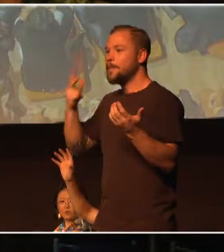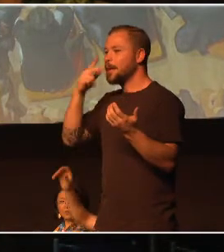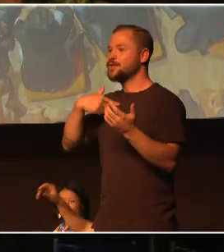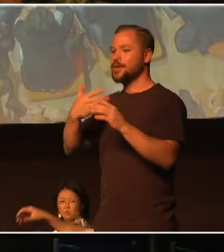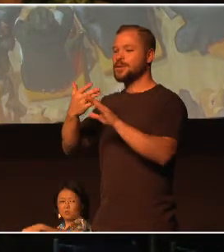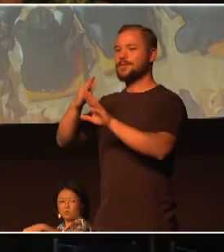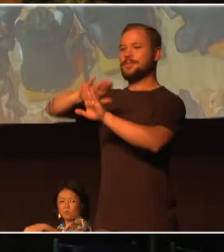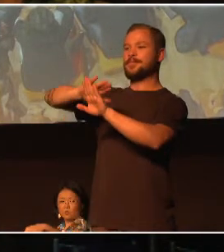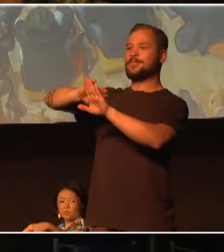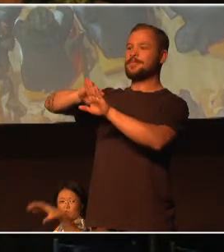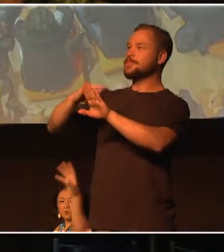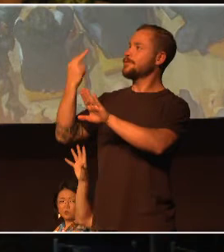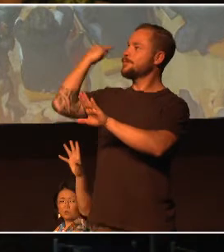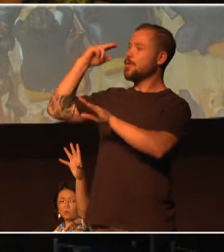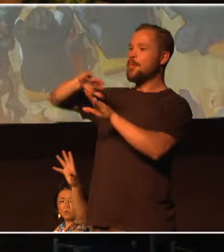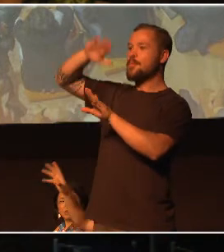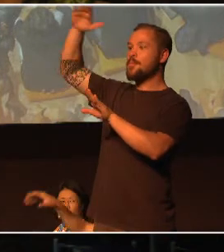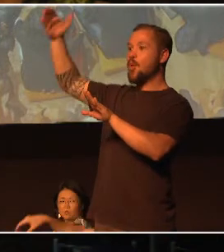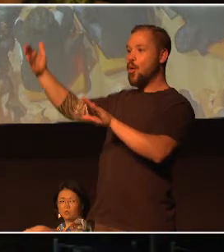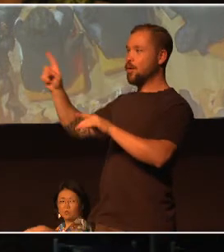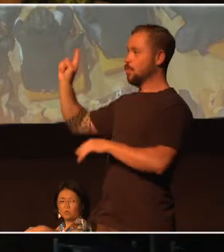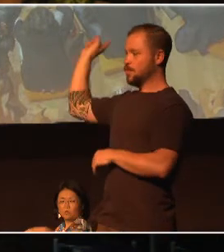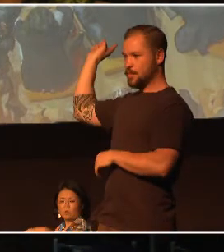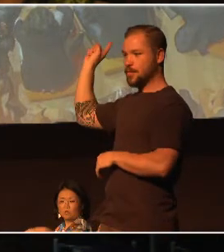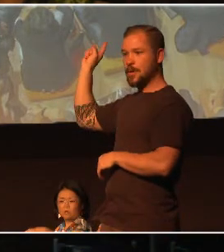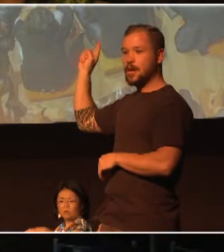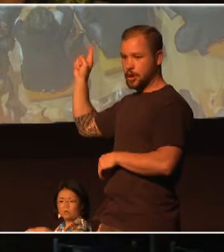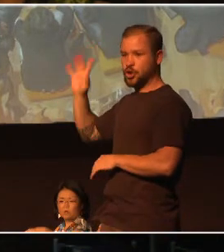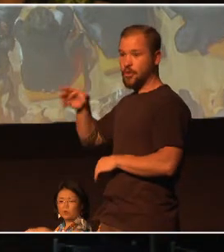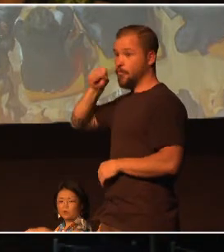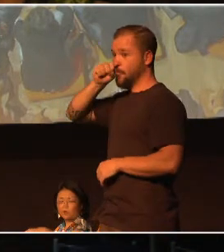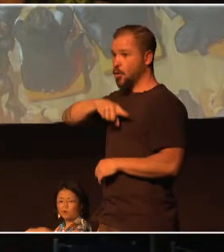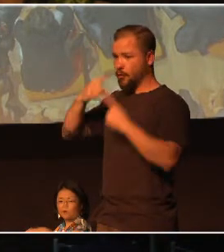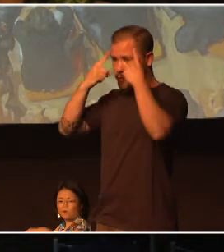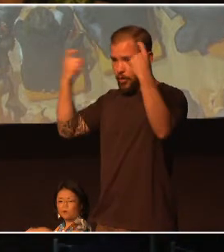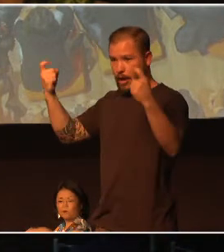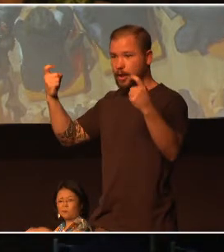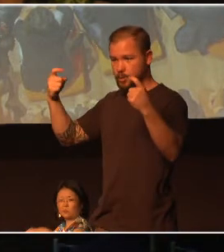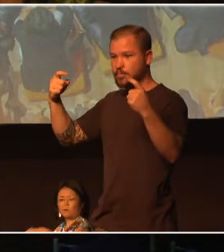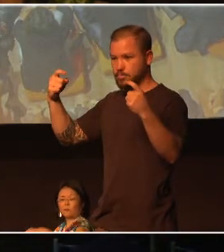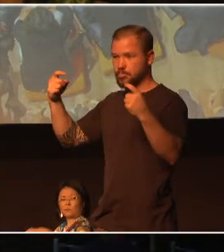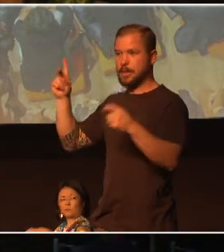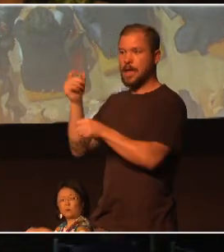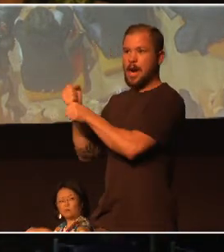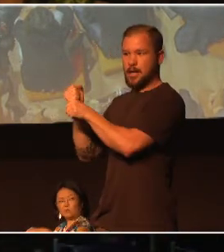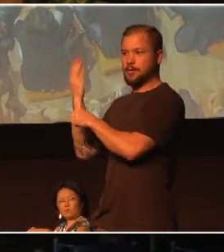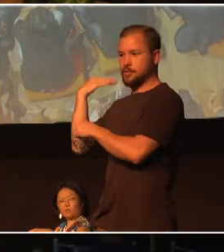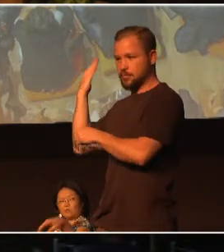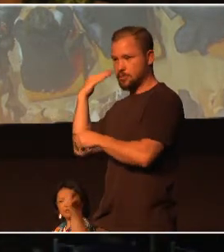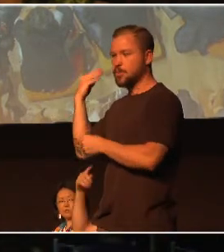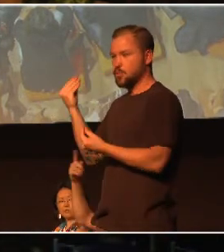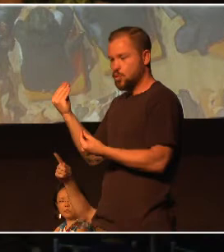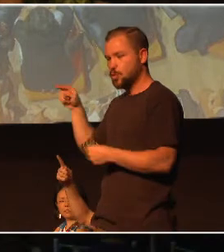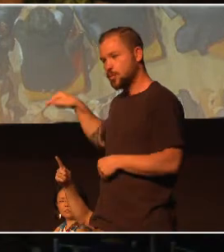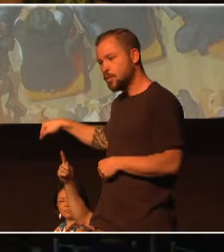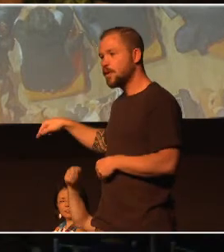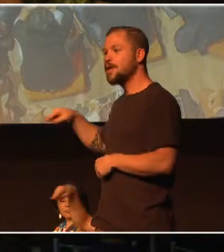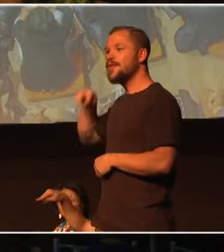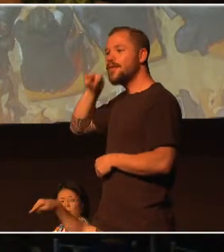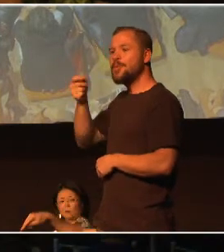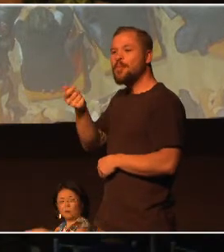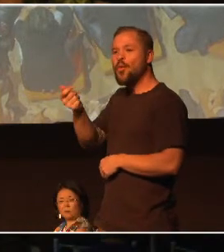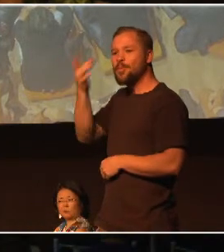morro, que já foi um dos morros mais violentos do estado, e essa divisão é muito grande. Assim, a gente vê pouca gente do morro